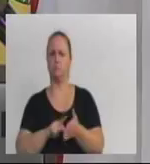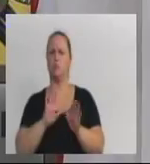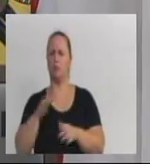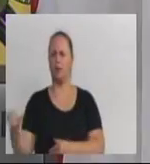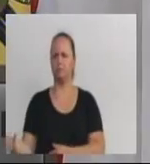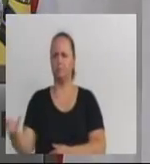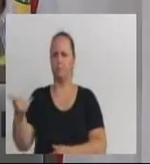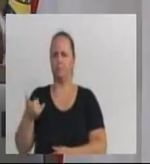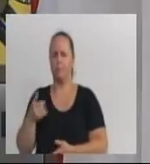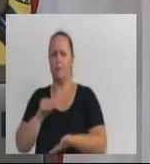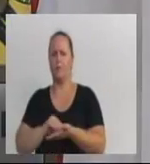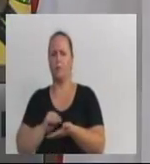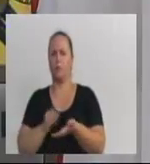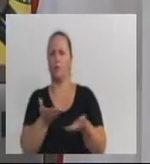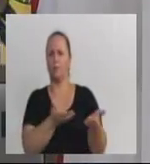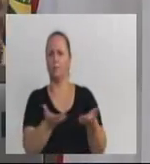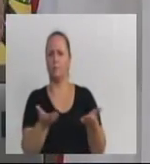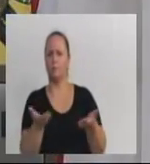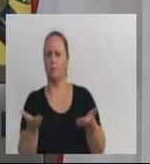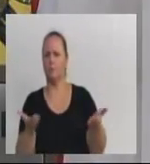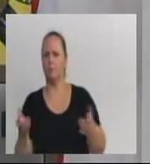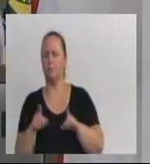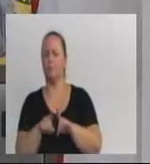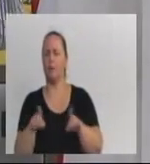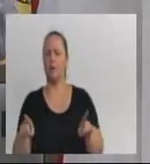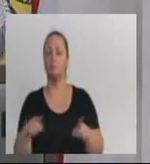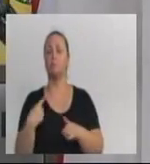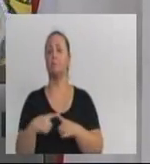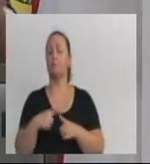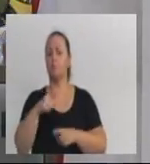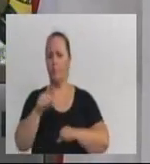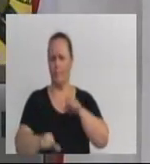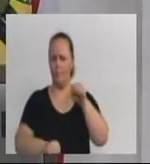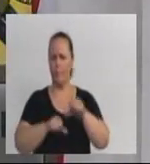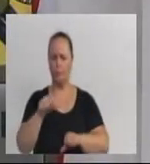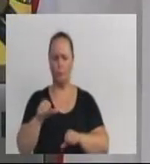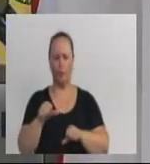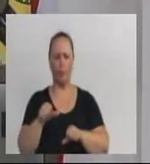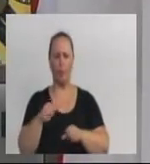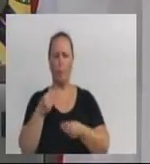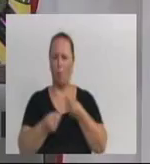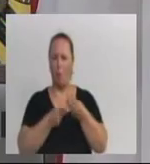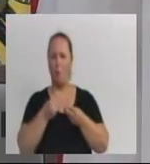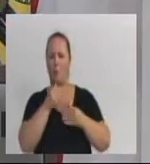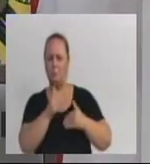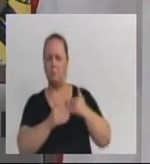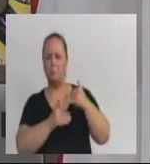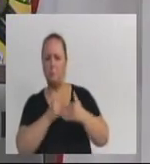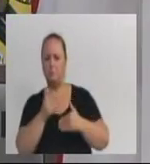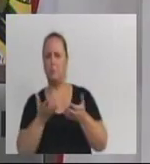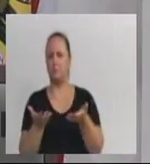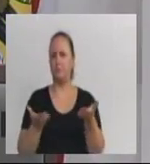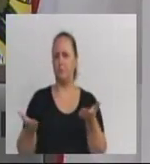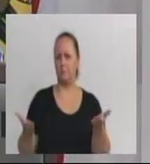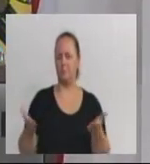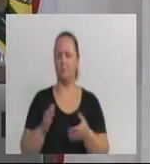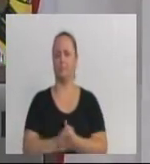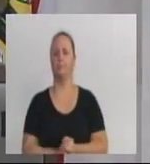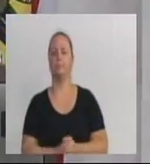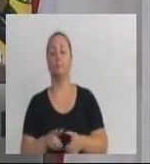licitatório, ainda por mudanças na ordem do procedimento licitatório via nacional. Agora,